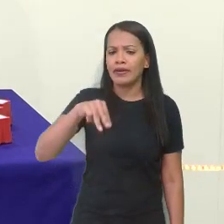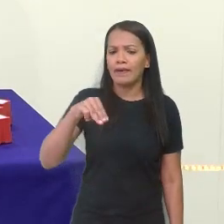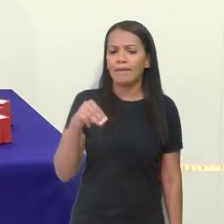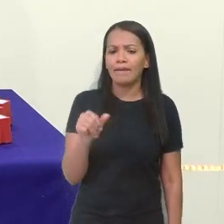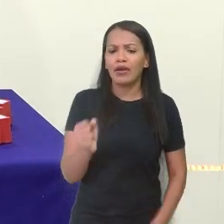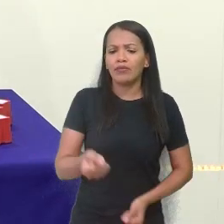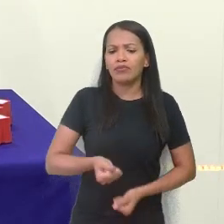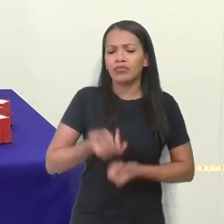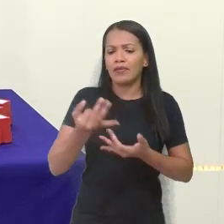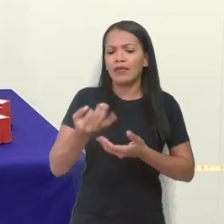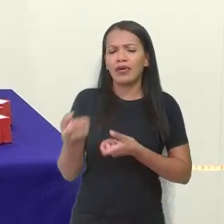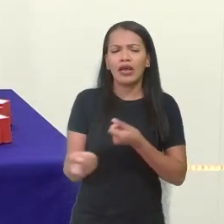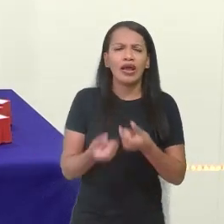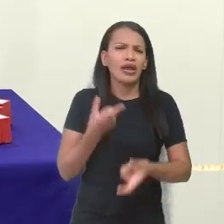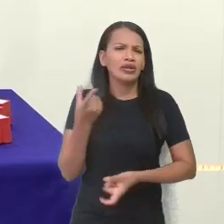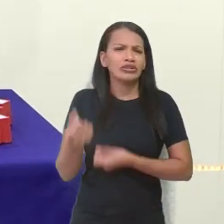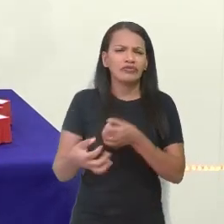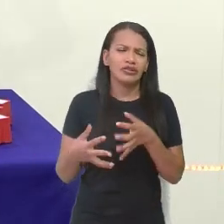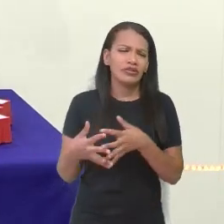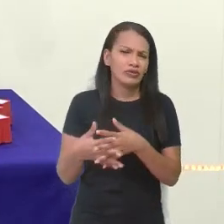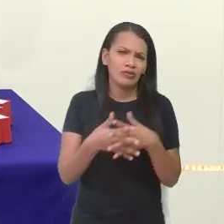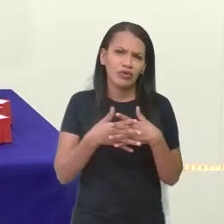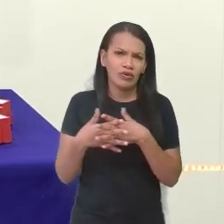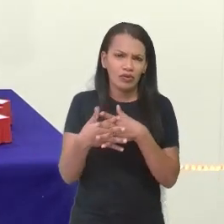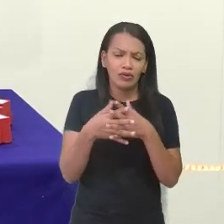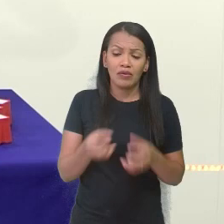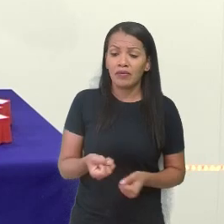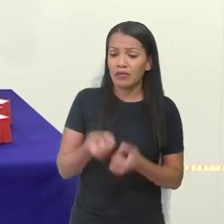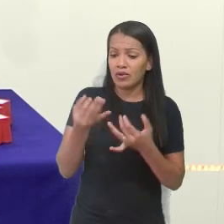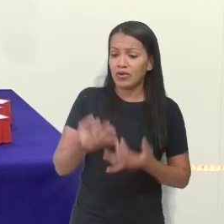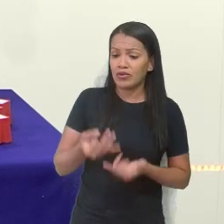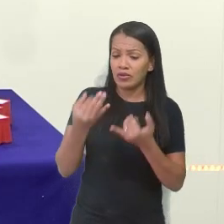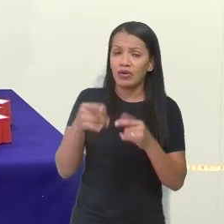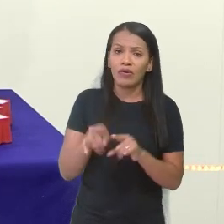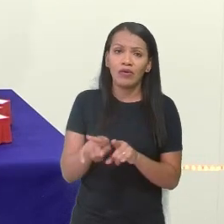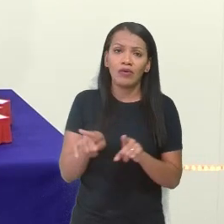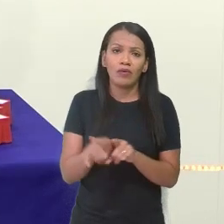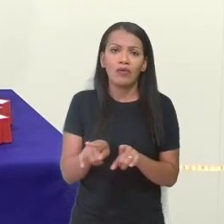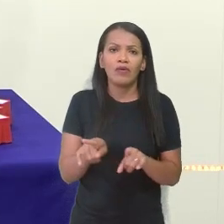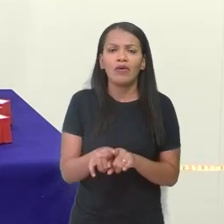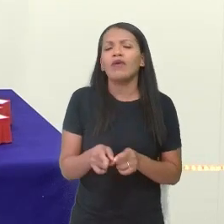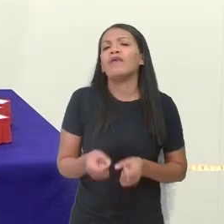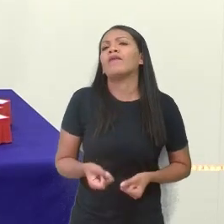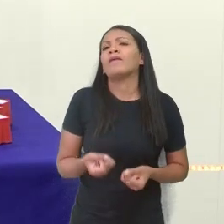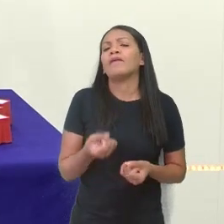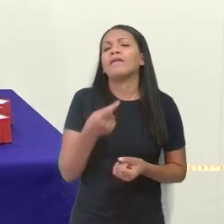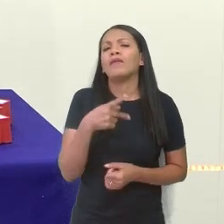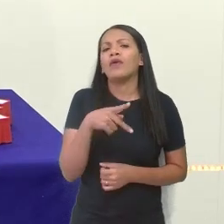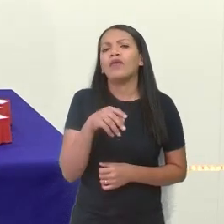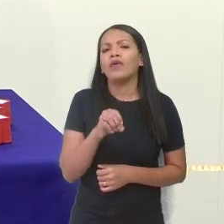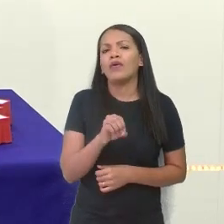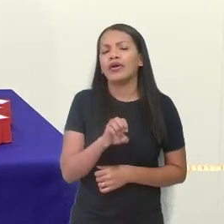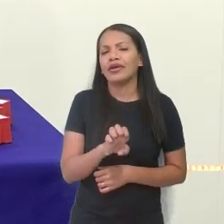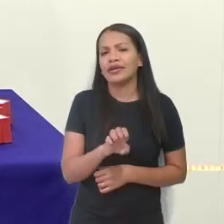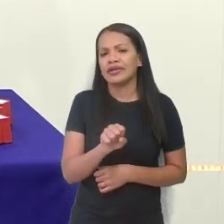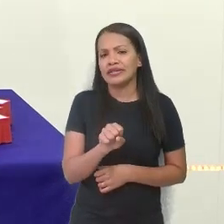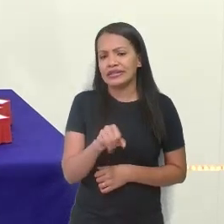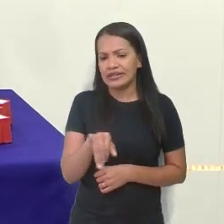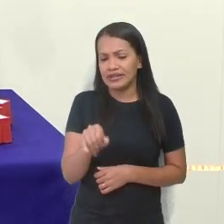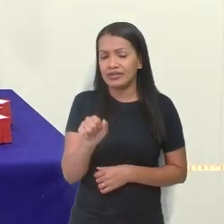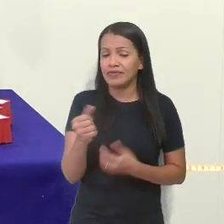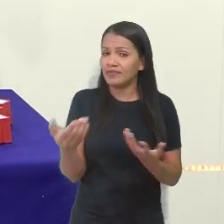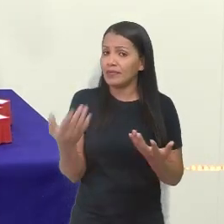só, às vezes a gente confunde poema com poesia, não é verdade? Mas vocês